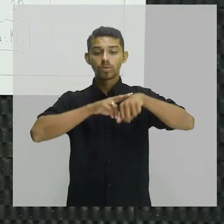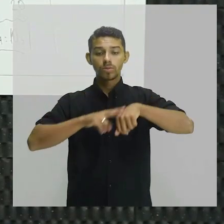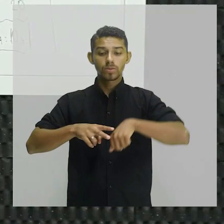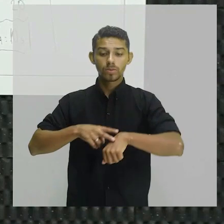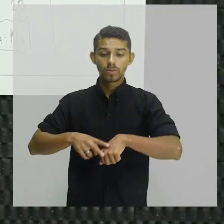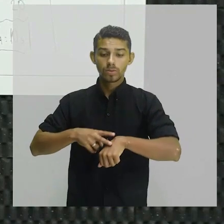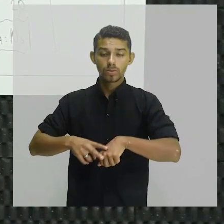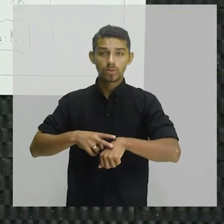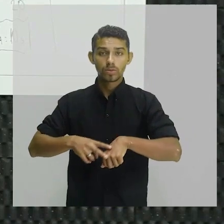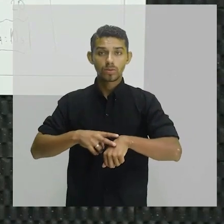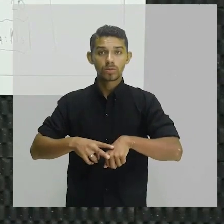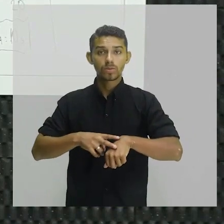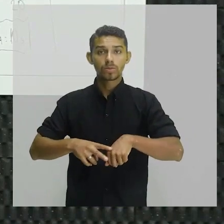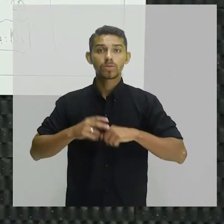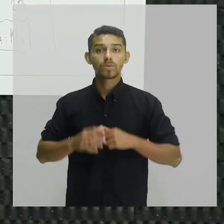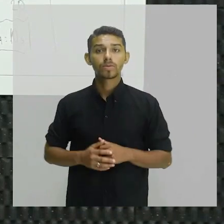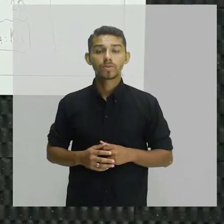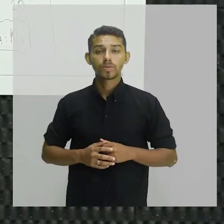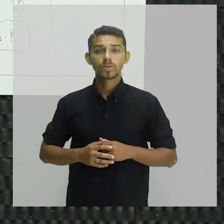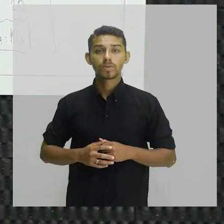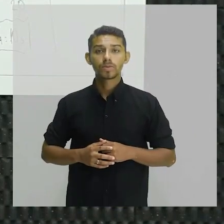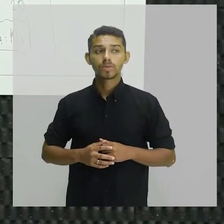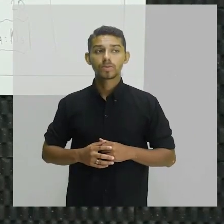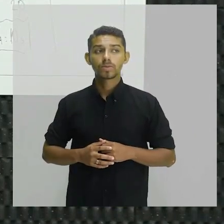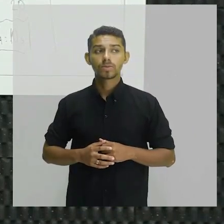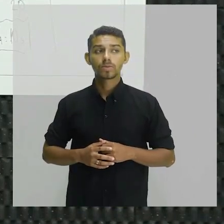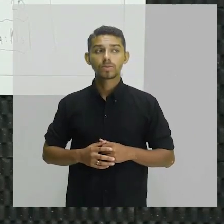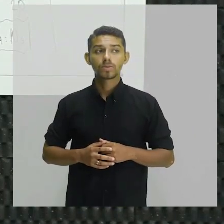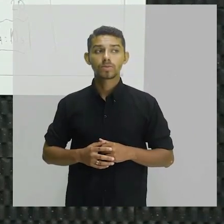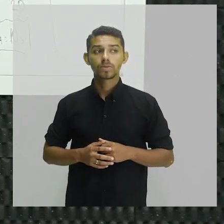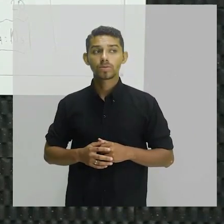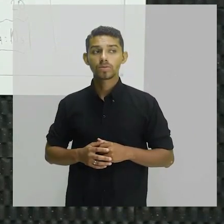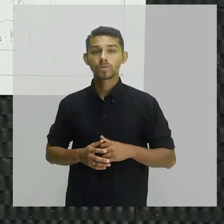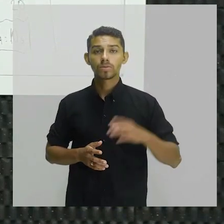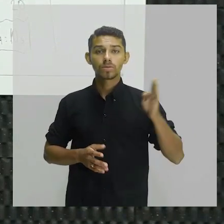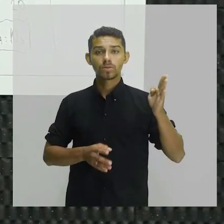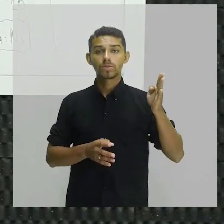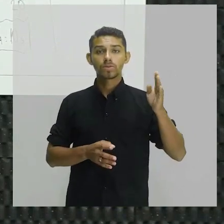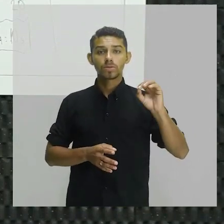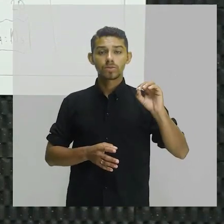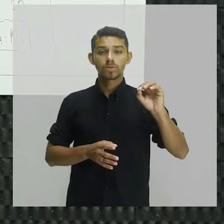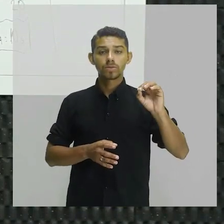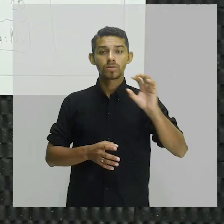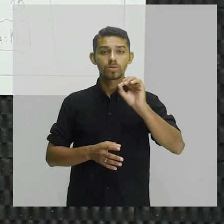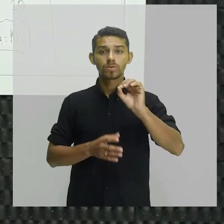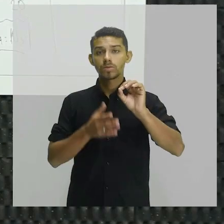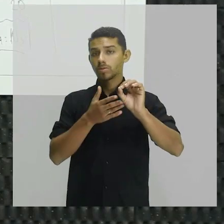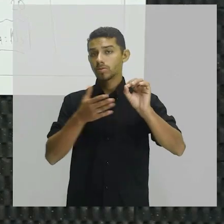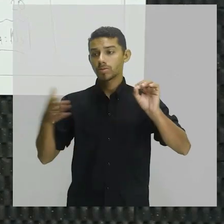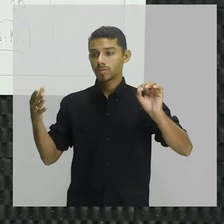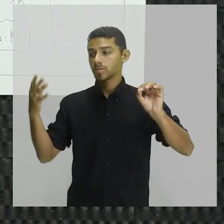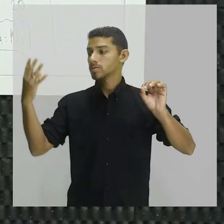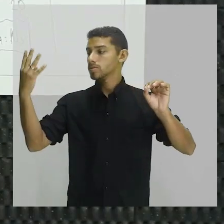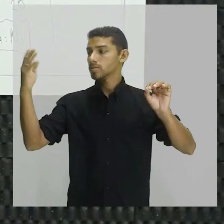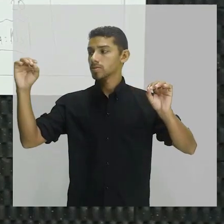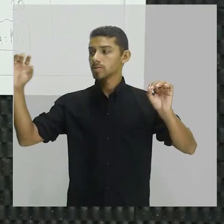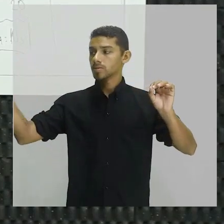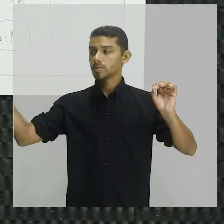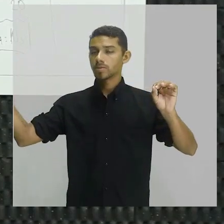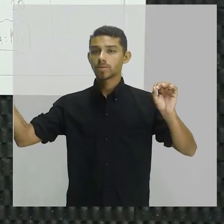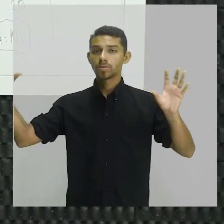Então, nós vamos fazer, ó, dos 400 até os 800.